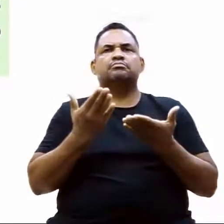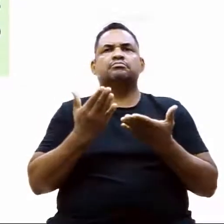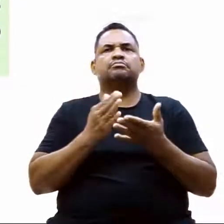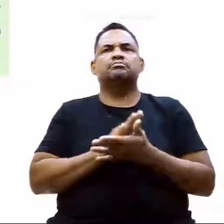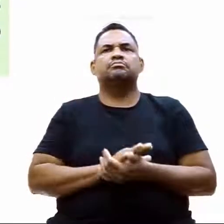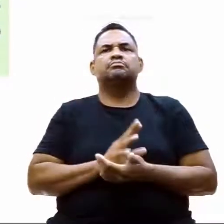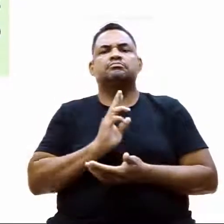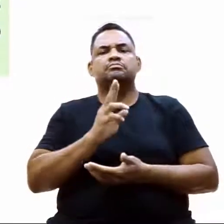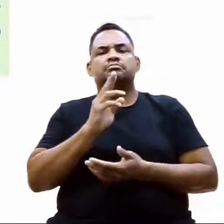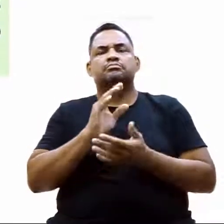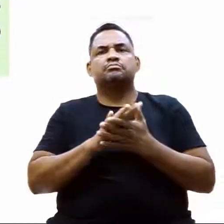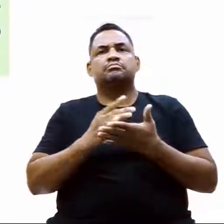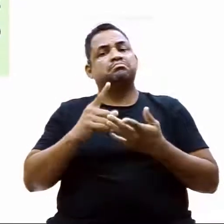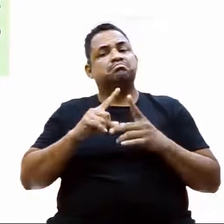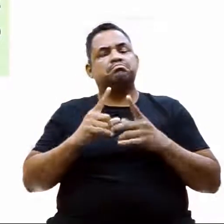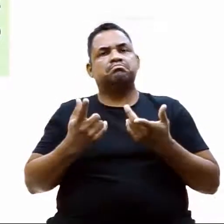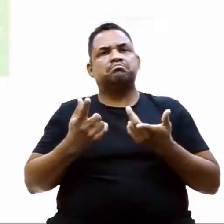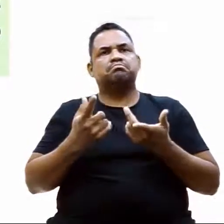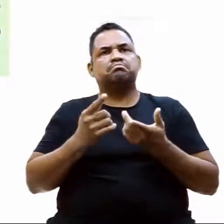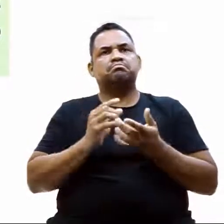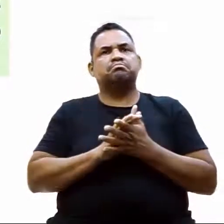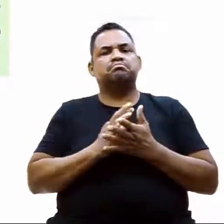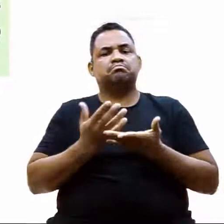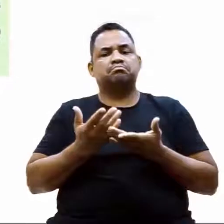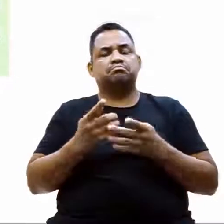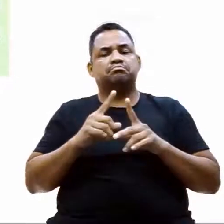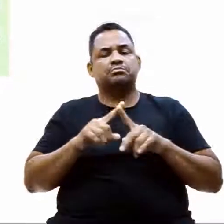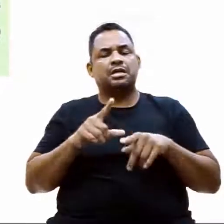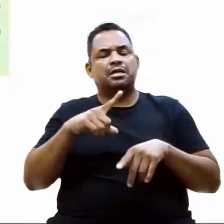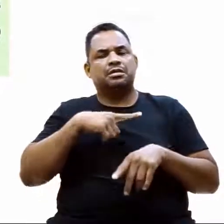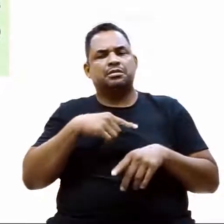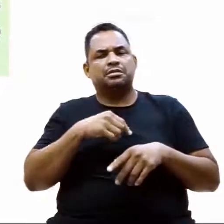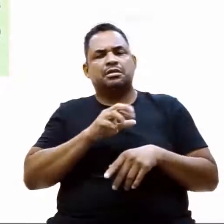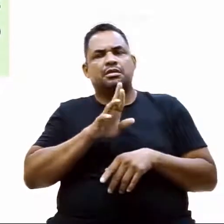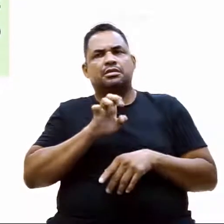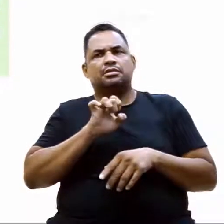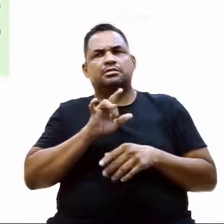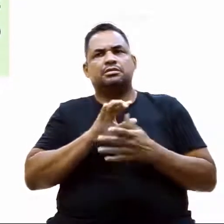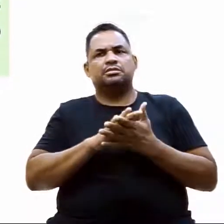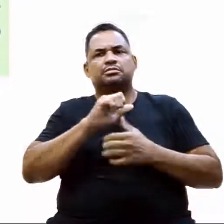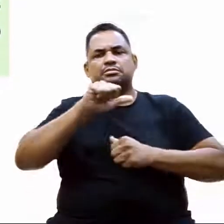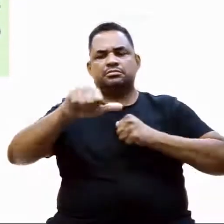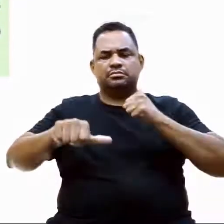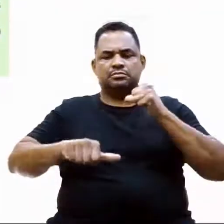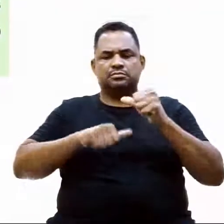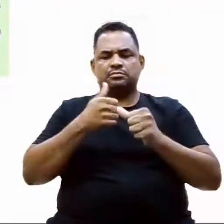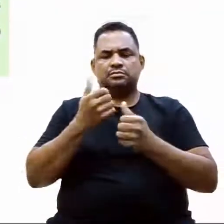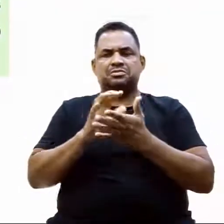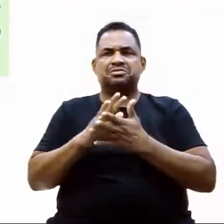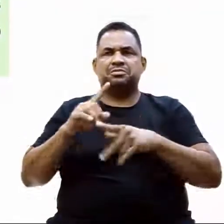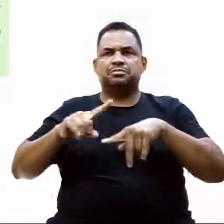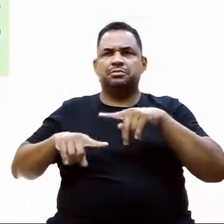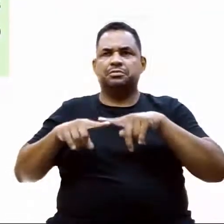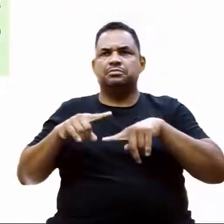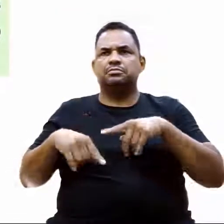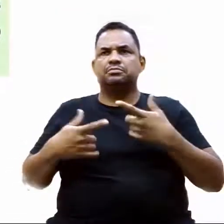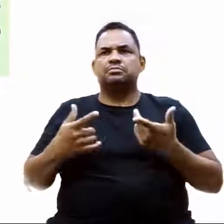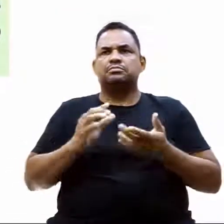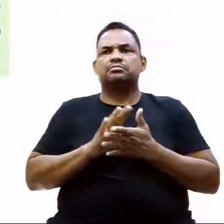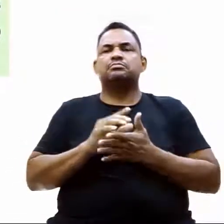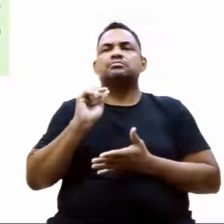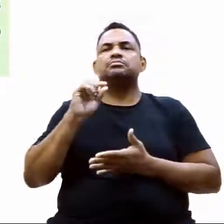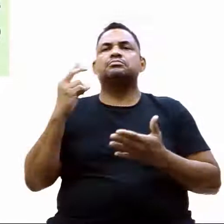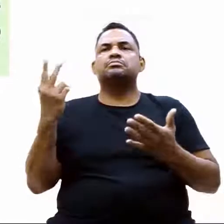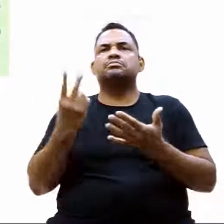conservada, apesar dos reagentes se transformarem em produtos. O que